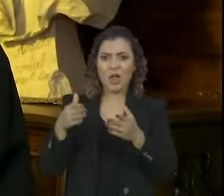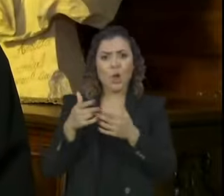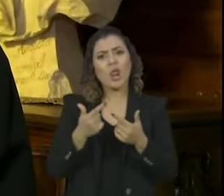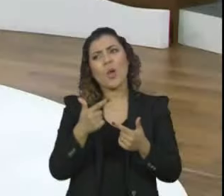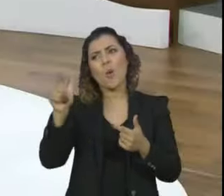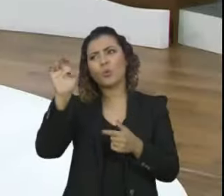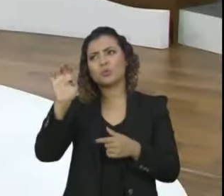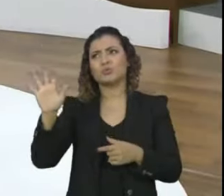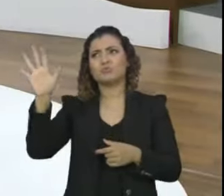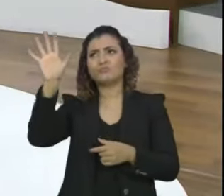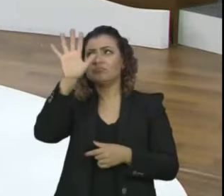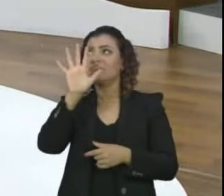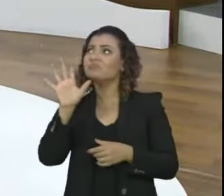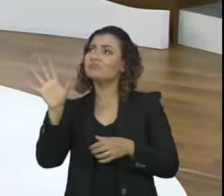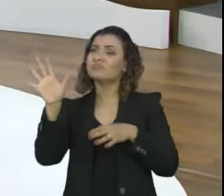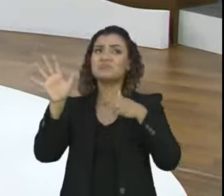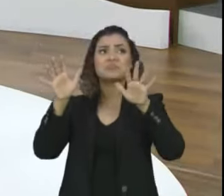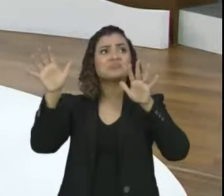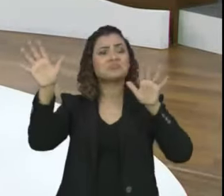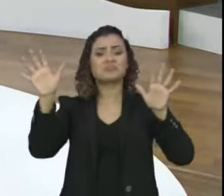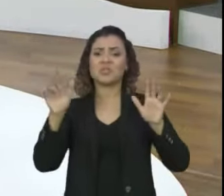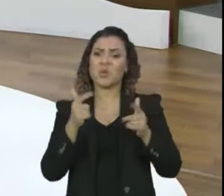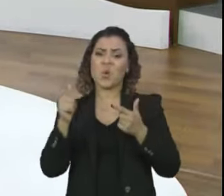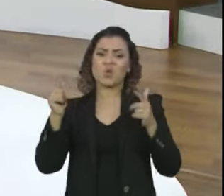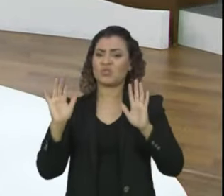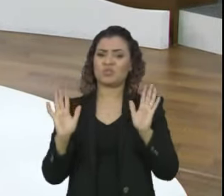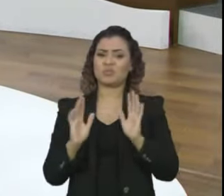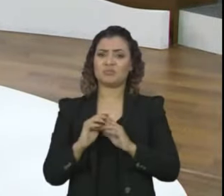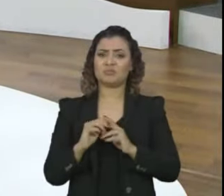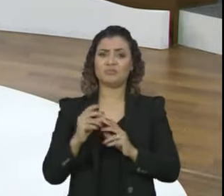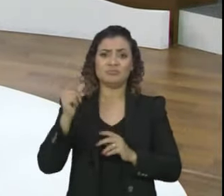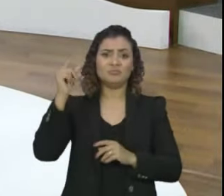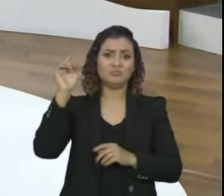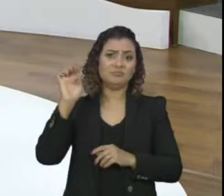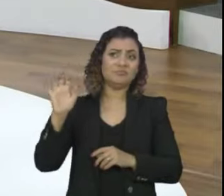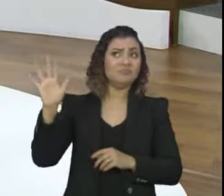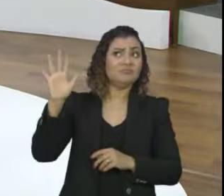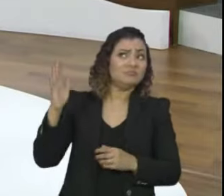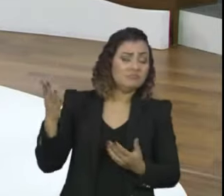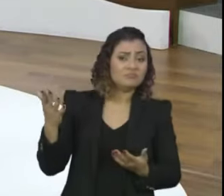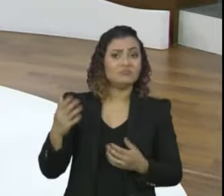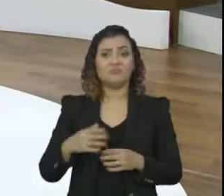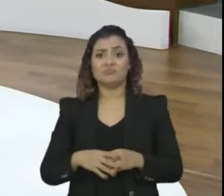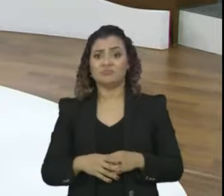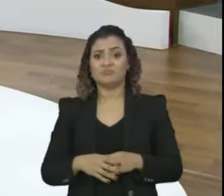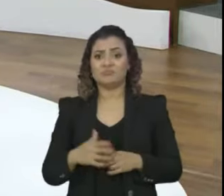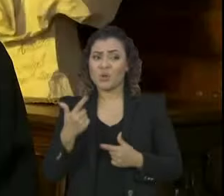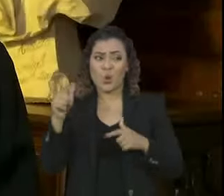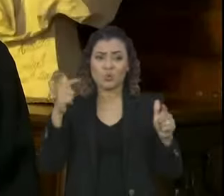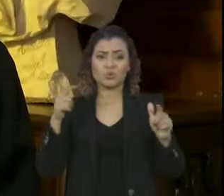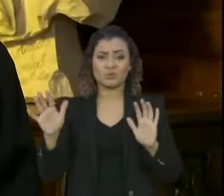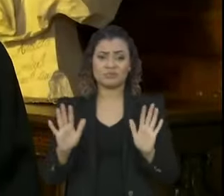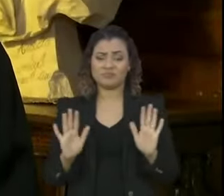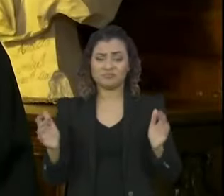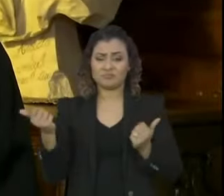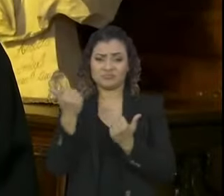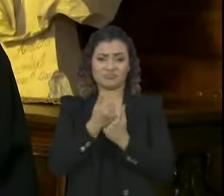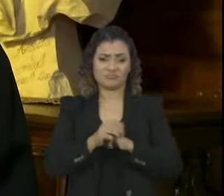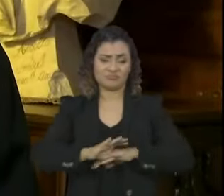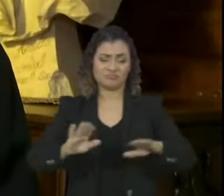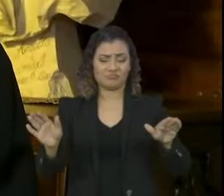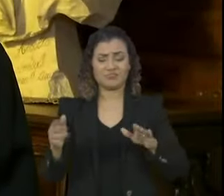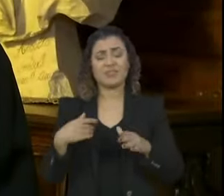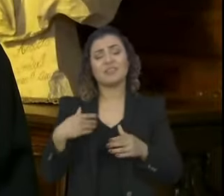continente se volte a olhar para o velho continente a Europa e só ainda